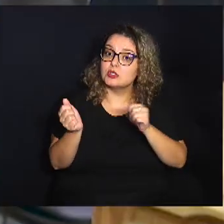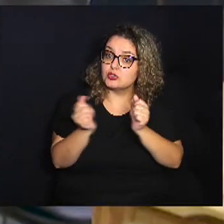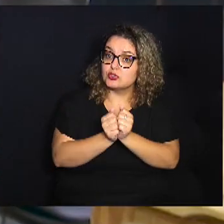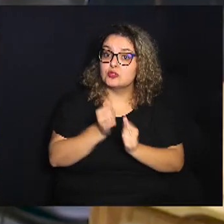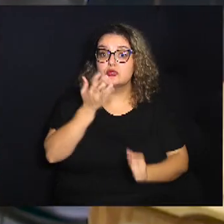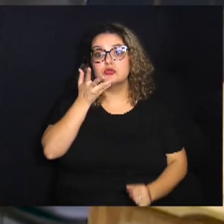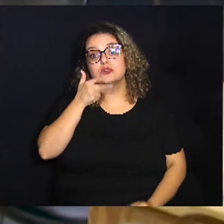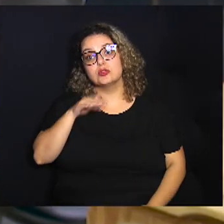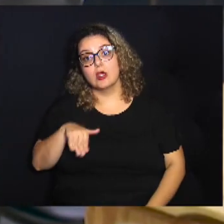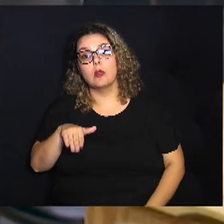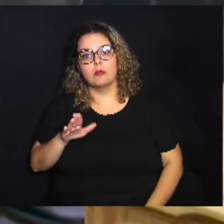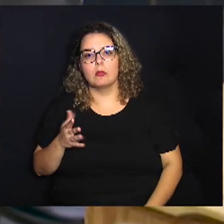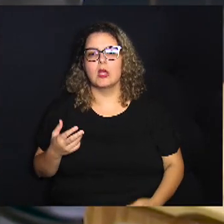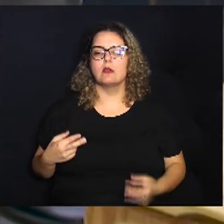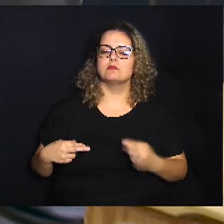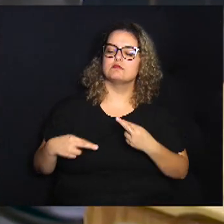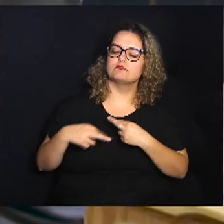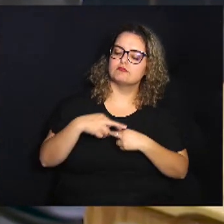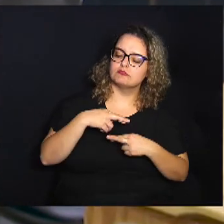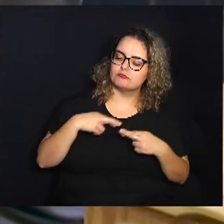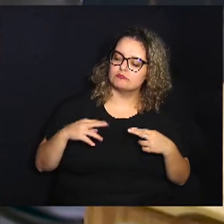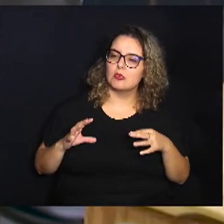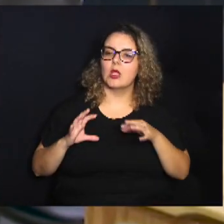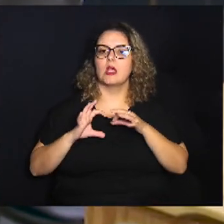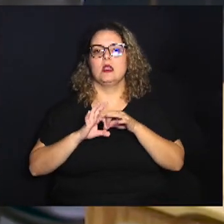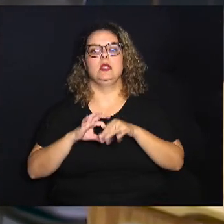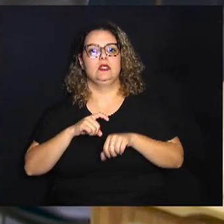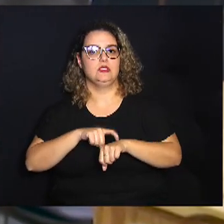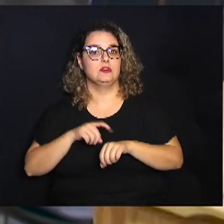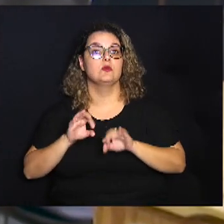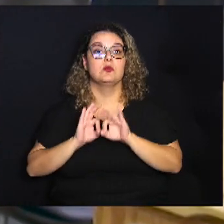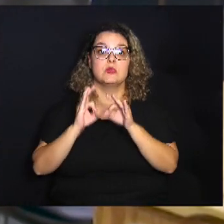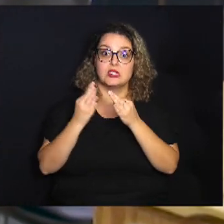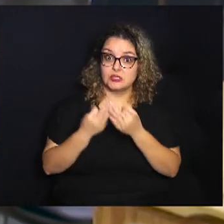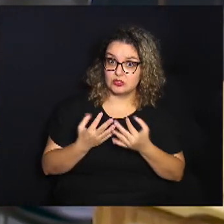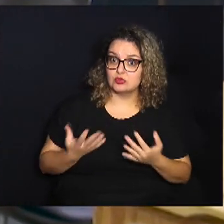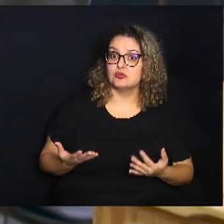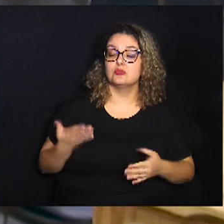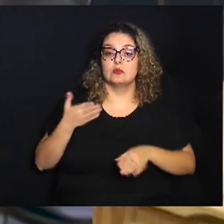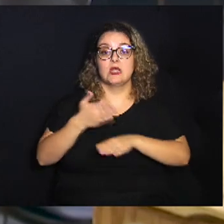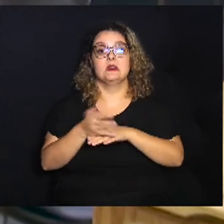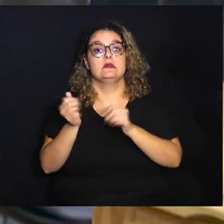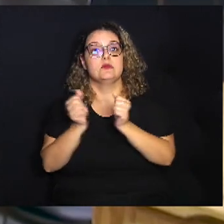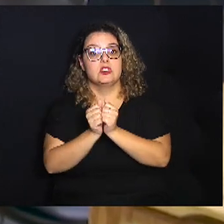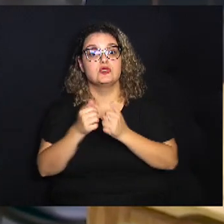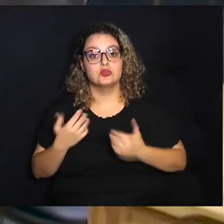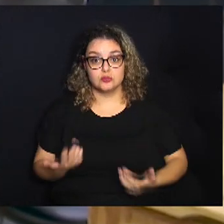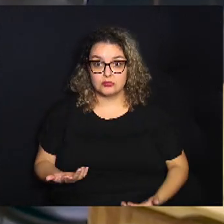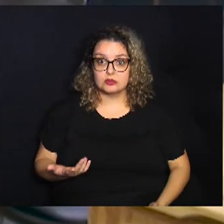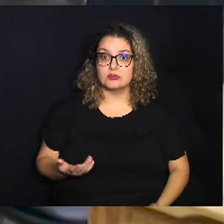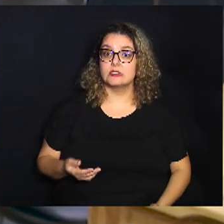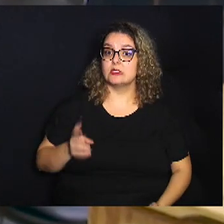crianças, mas para criar essa aura de família, assim, que participa junto, né? Então a